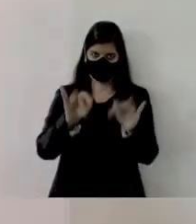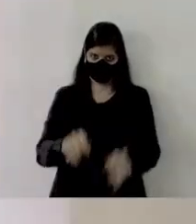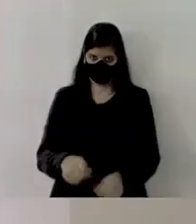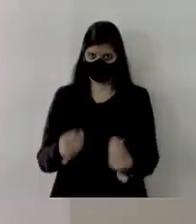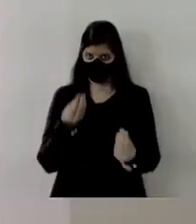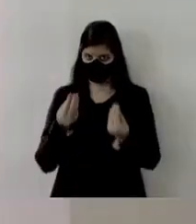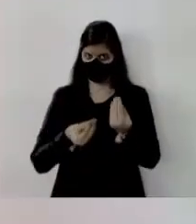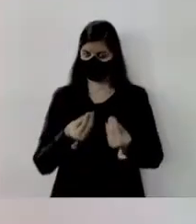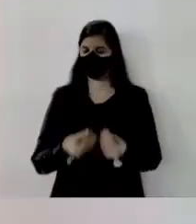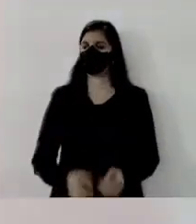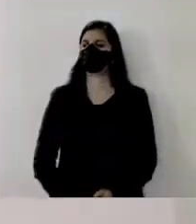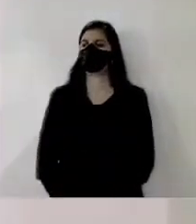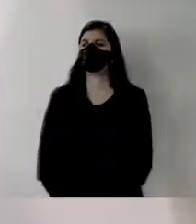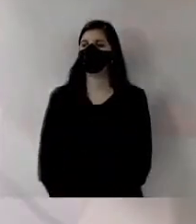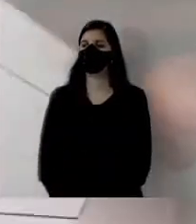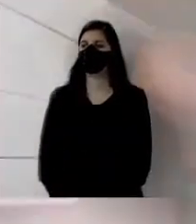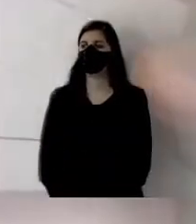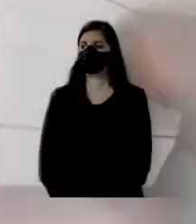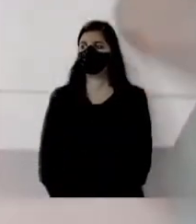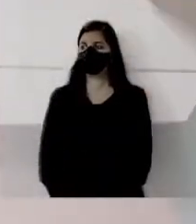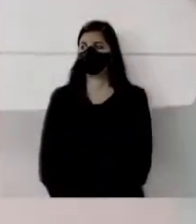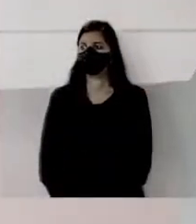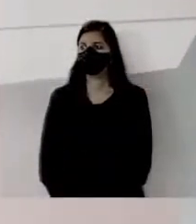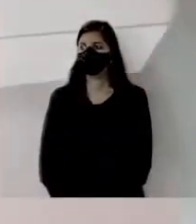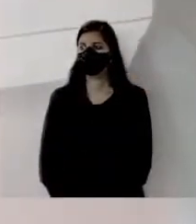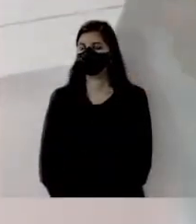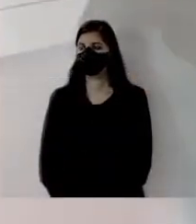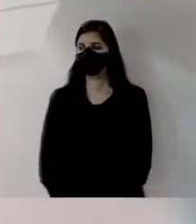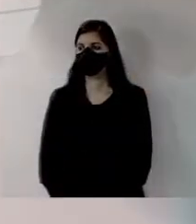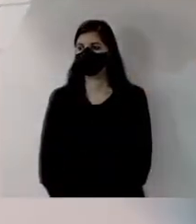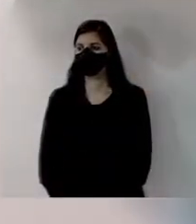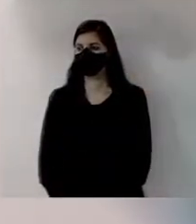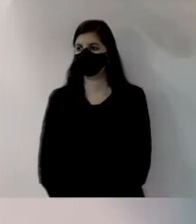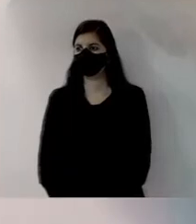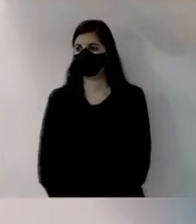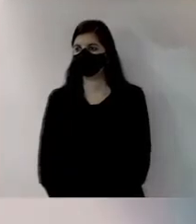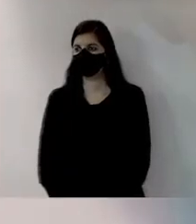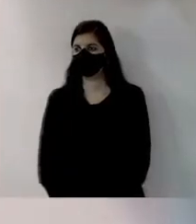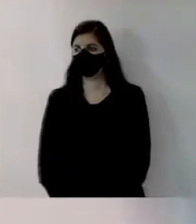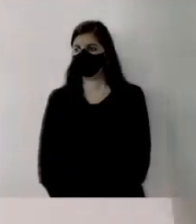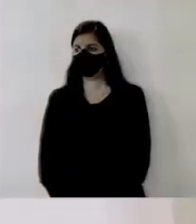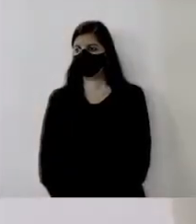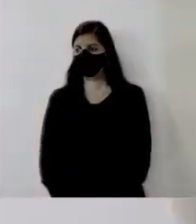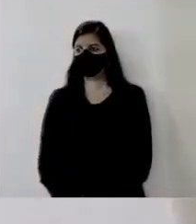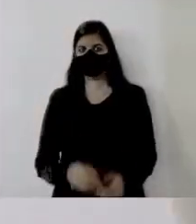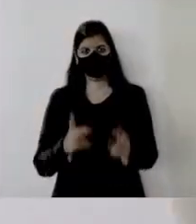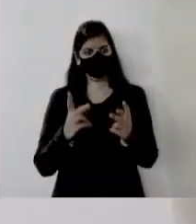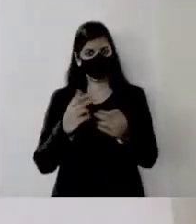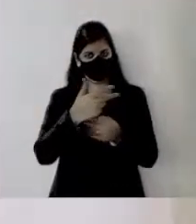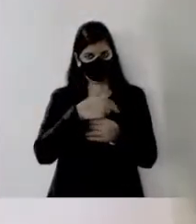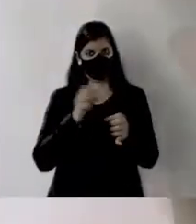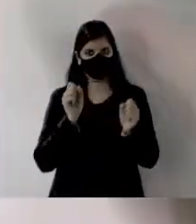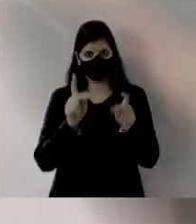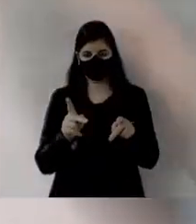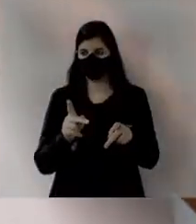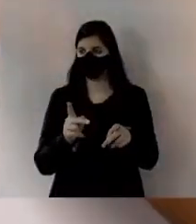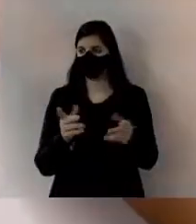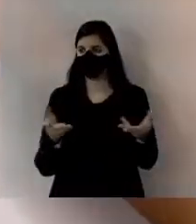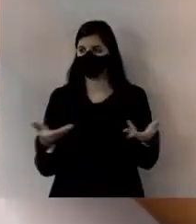vocês. Então, após realizar o corte, a planificação vai ficar assim.